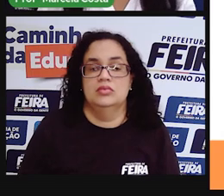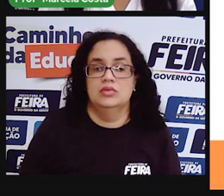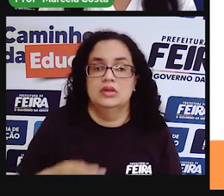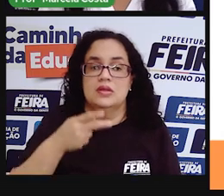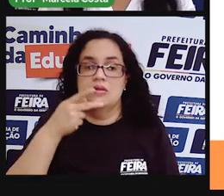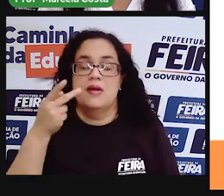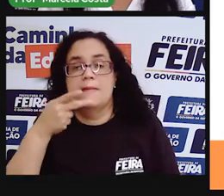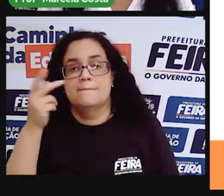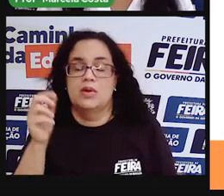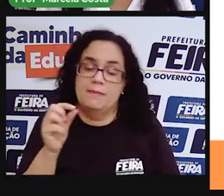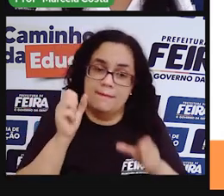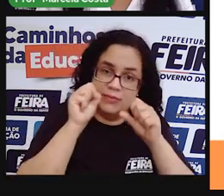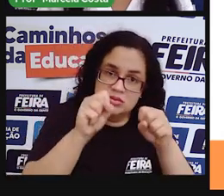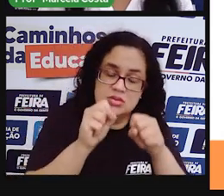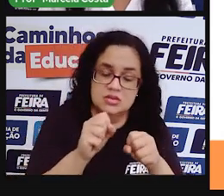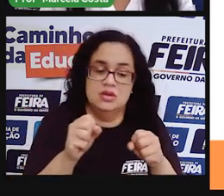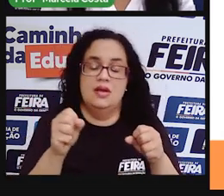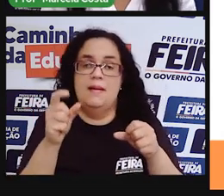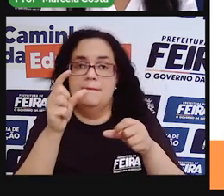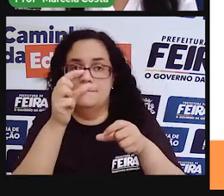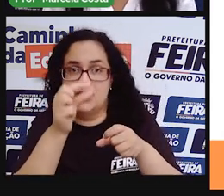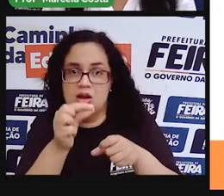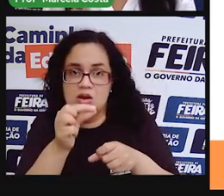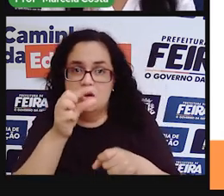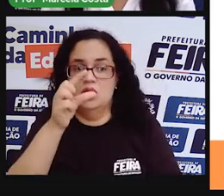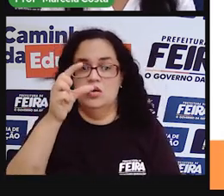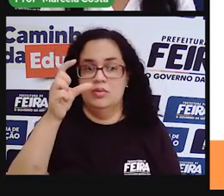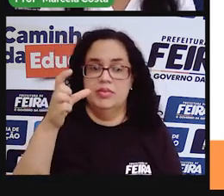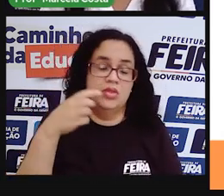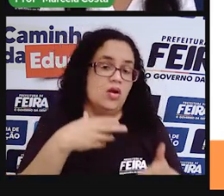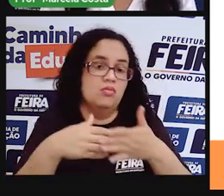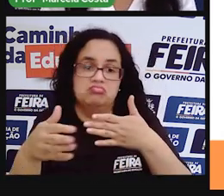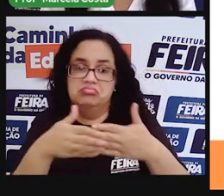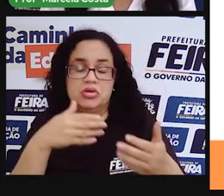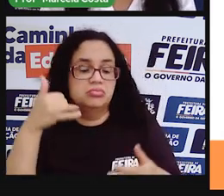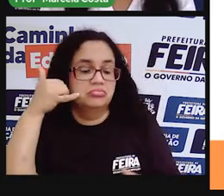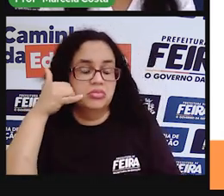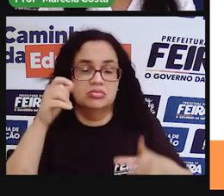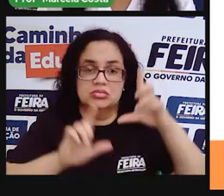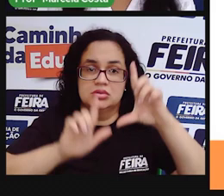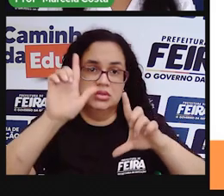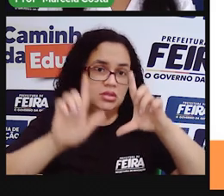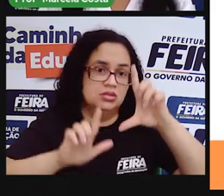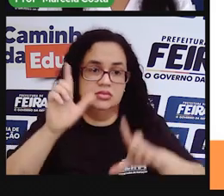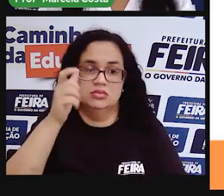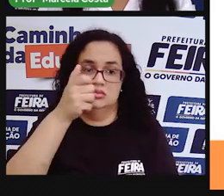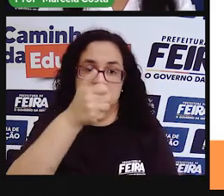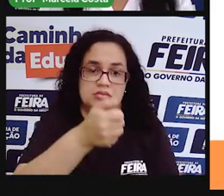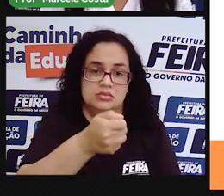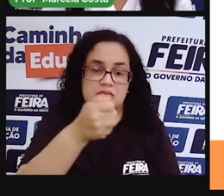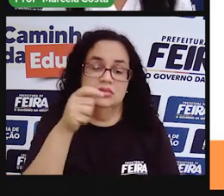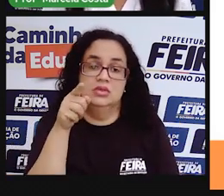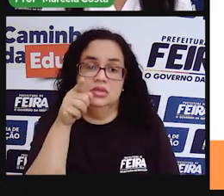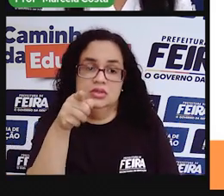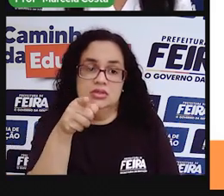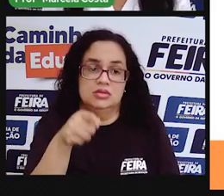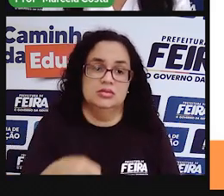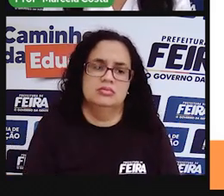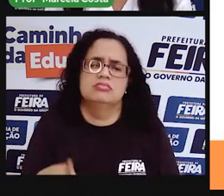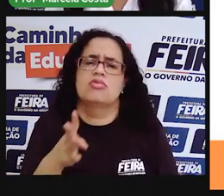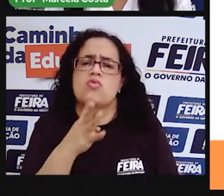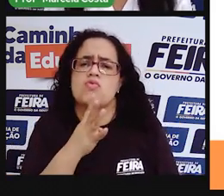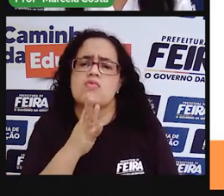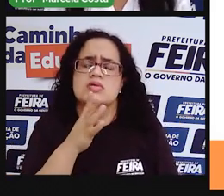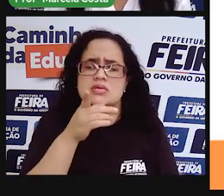maior ou menor, mas você encontra esse símbolo em aparelhos para ligar ou desligar o aparelho. E